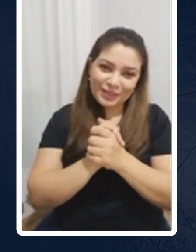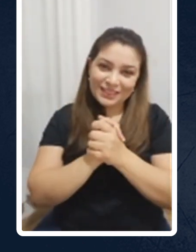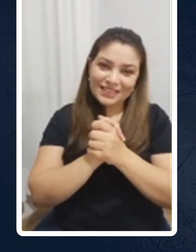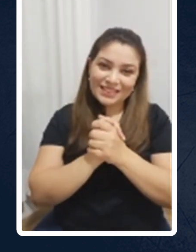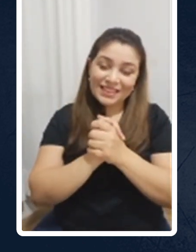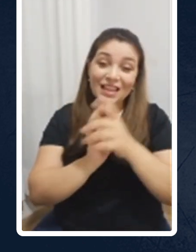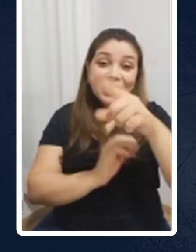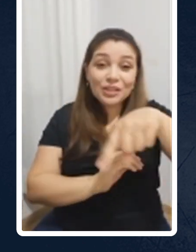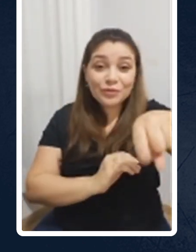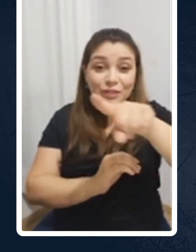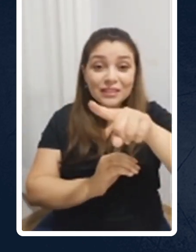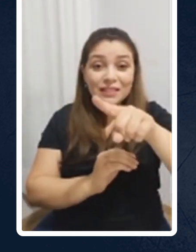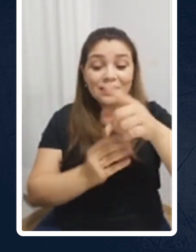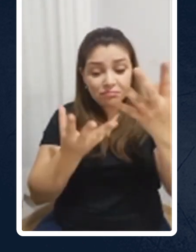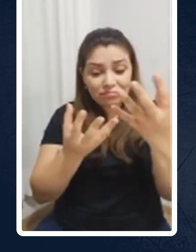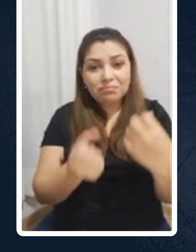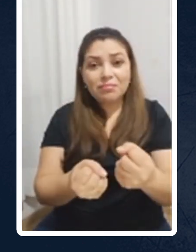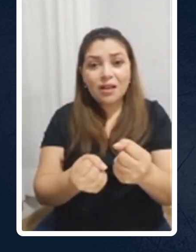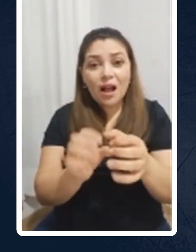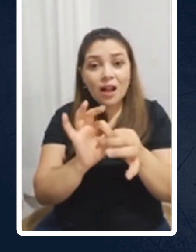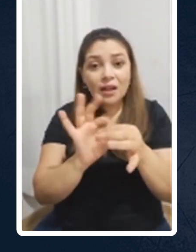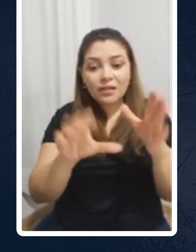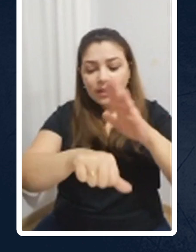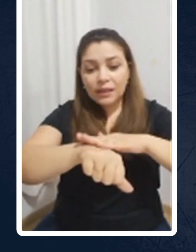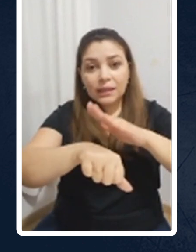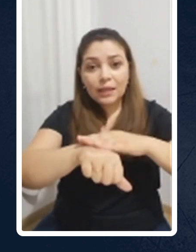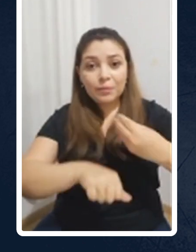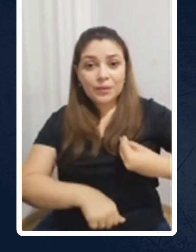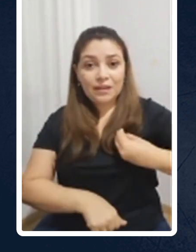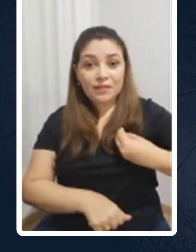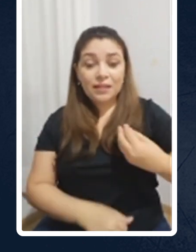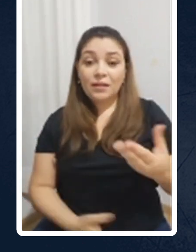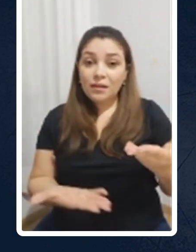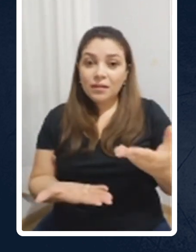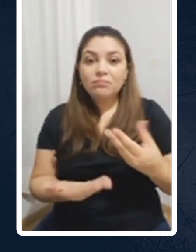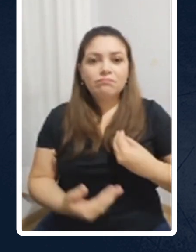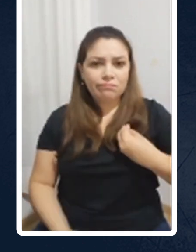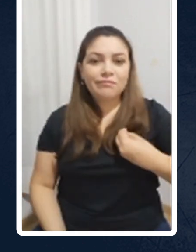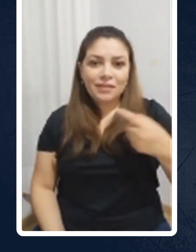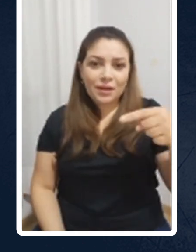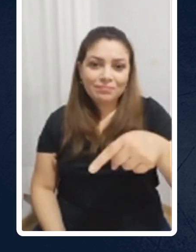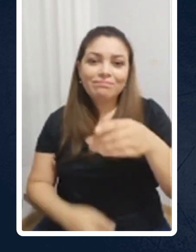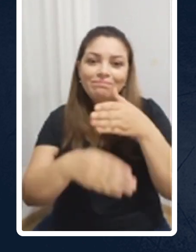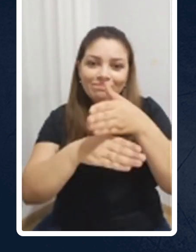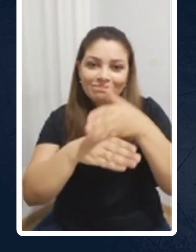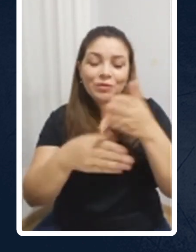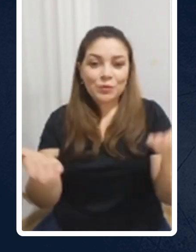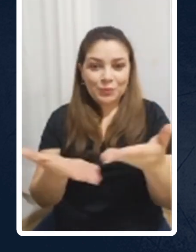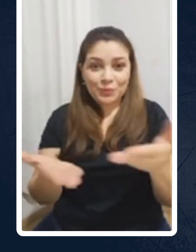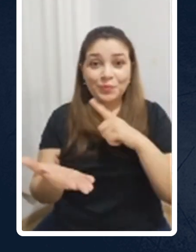disponibilizaram um tempo de vida para estar aqui conosco, né? Nós tivemos muitos participantes